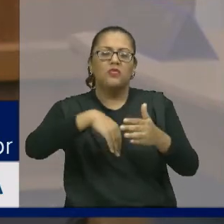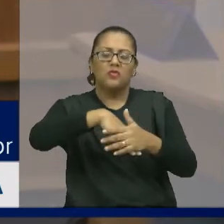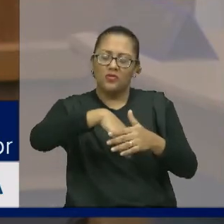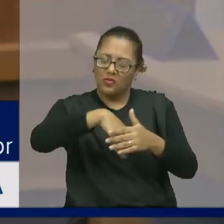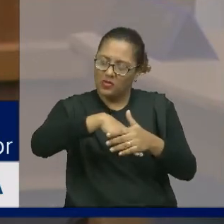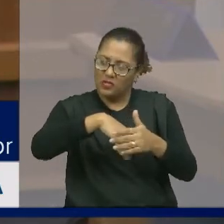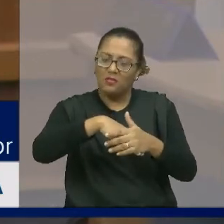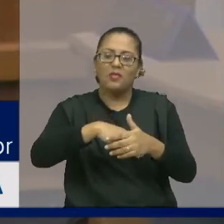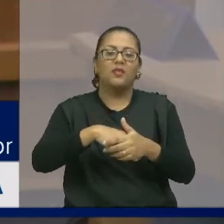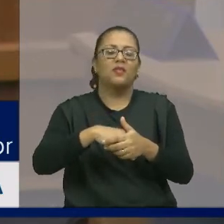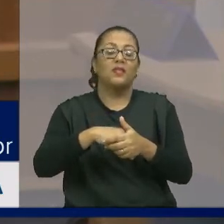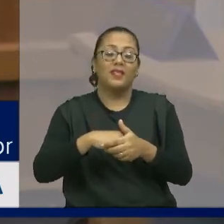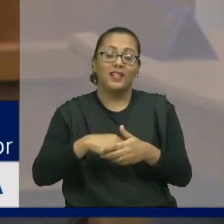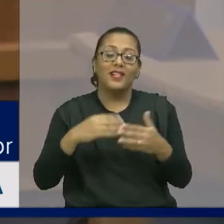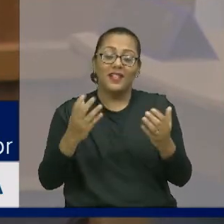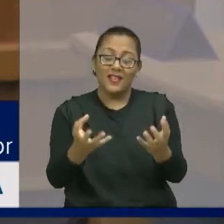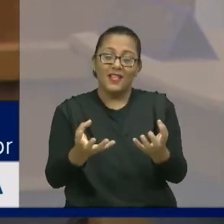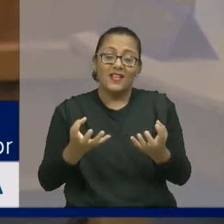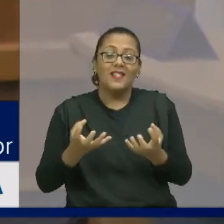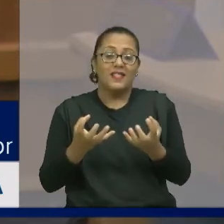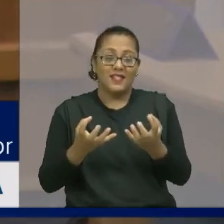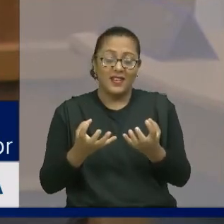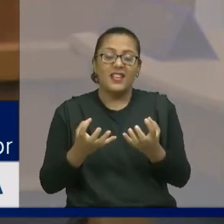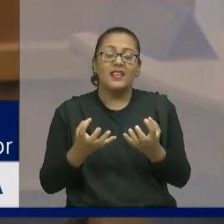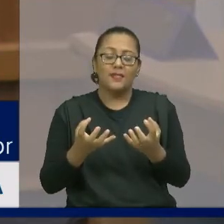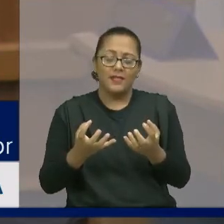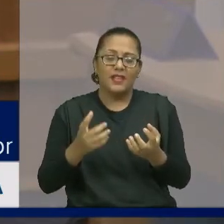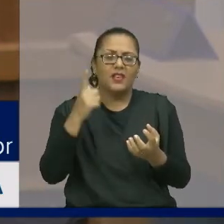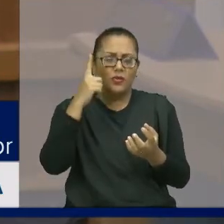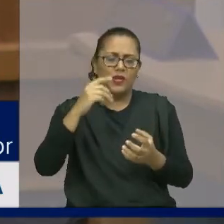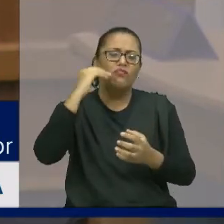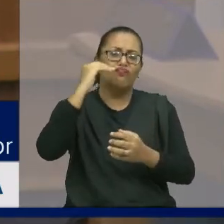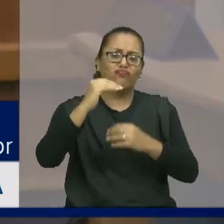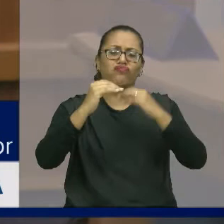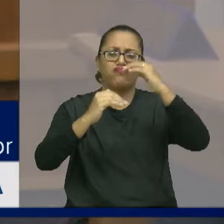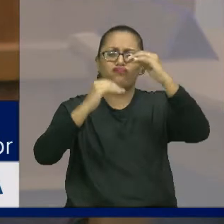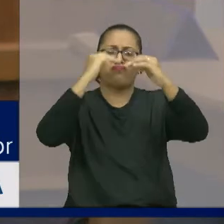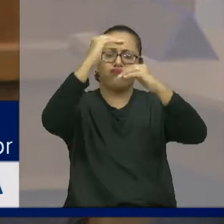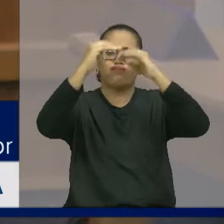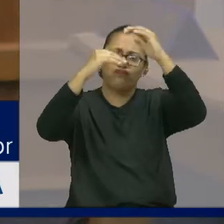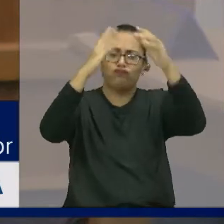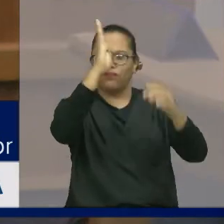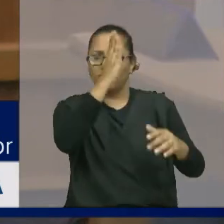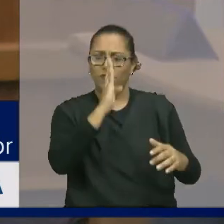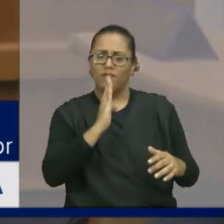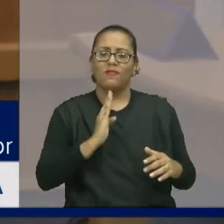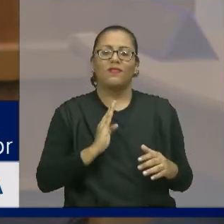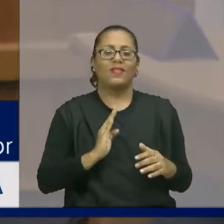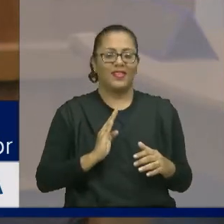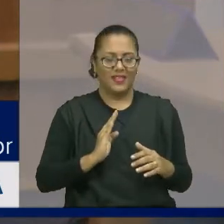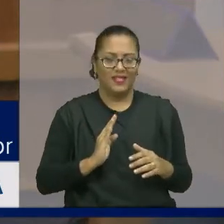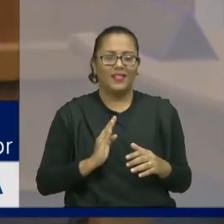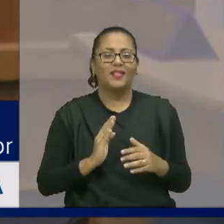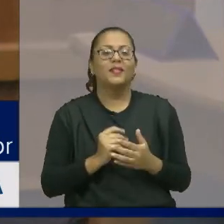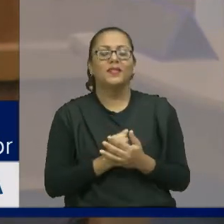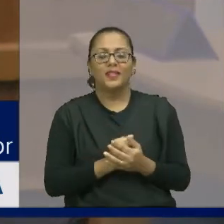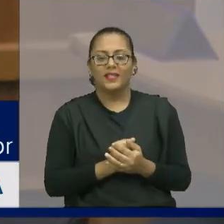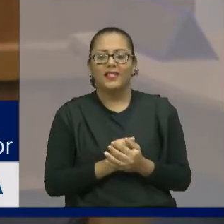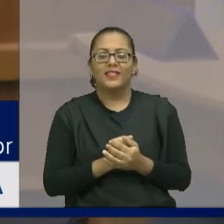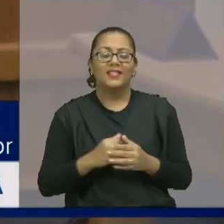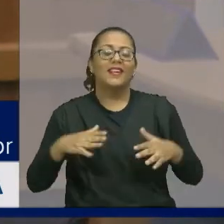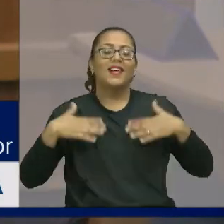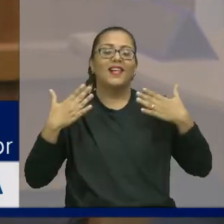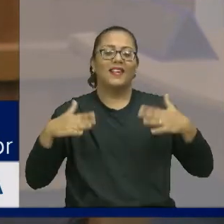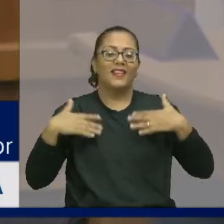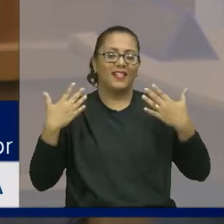E esperamos que chegue aí na elite do futebol do Brasil, para que traga aí as alegrias